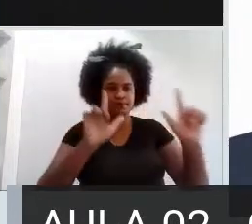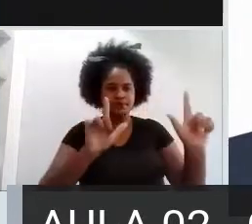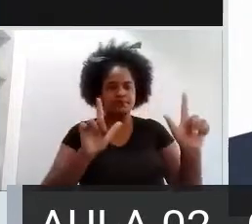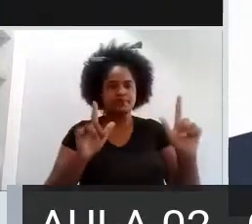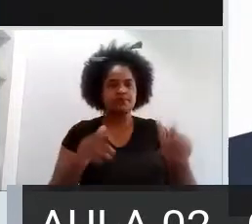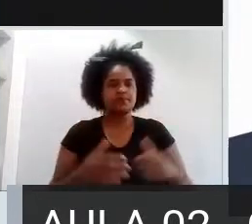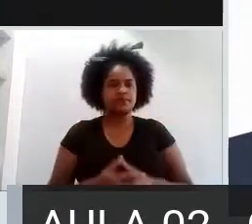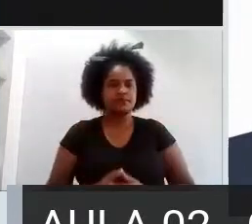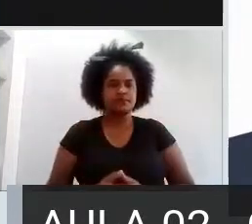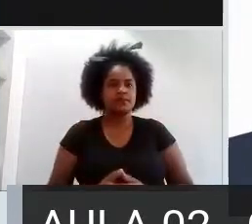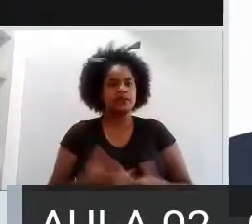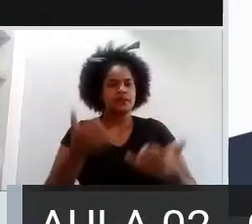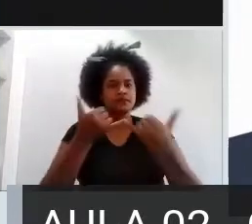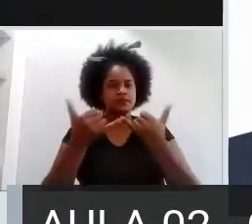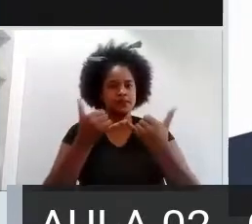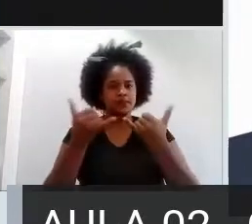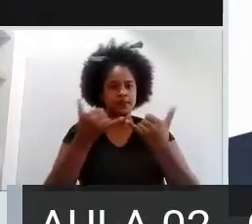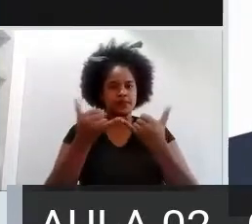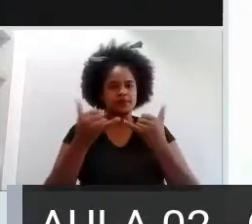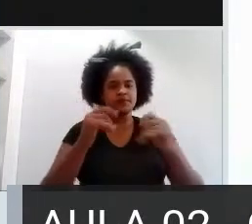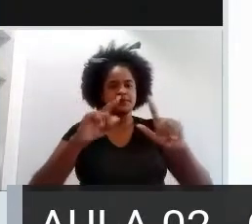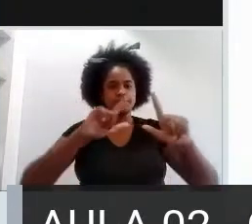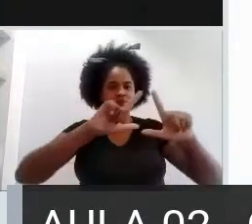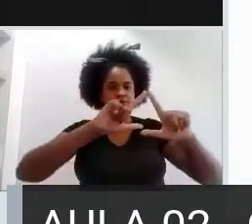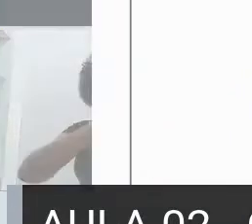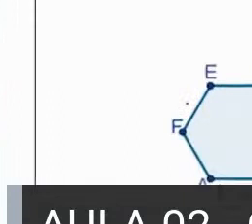figuras e triângulos. Pode passar para o próximo.